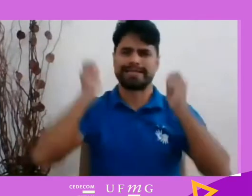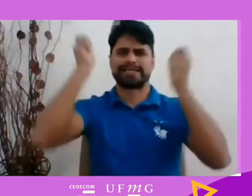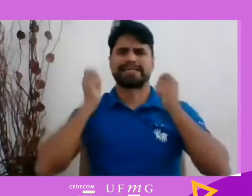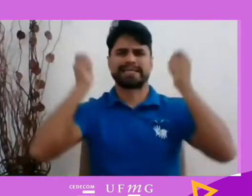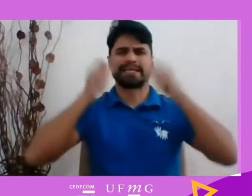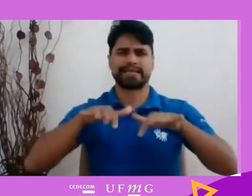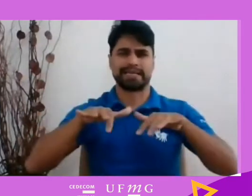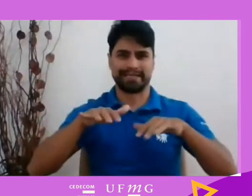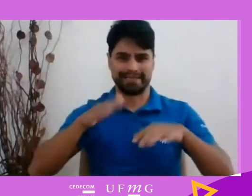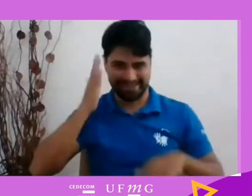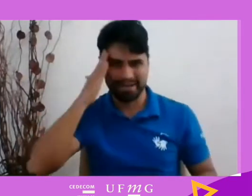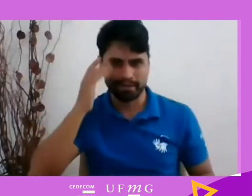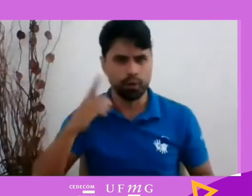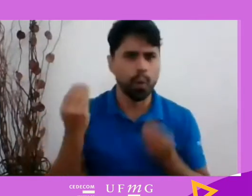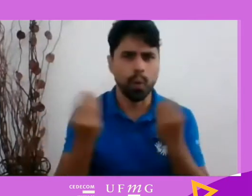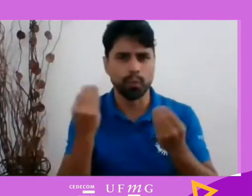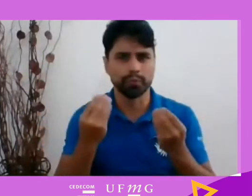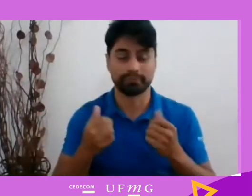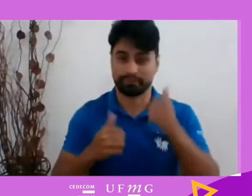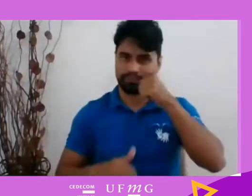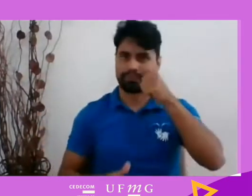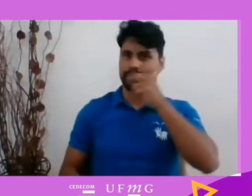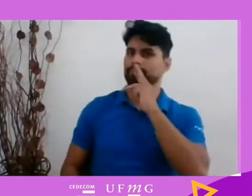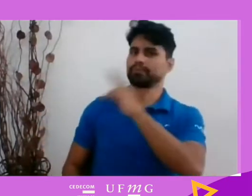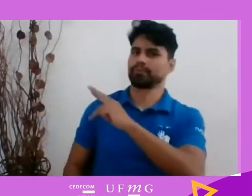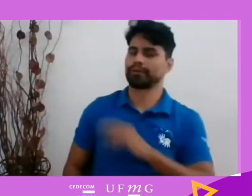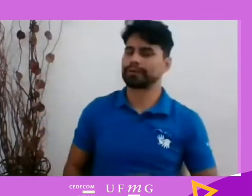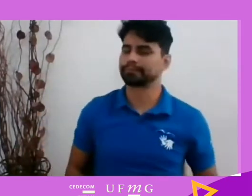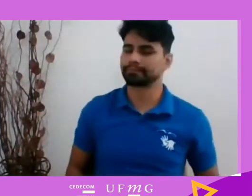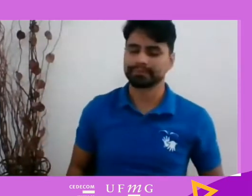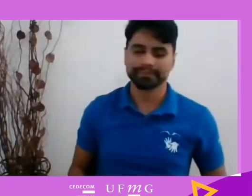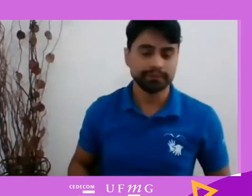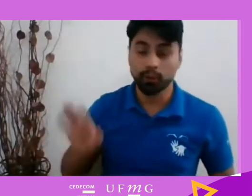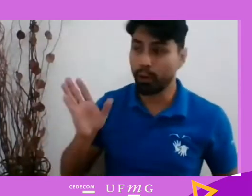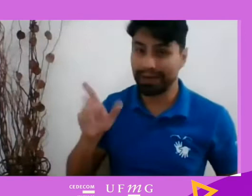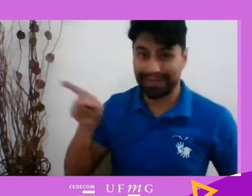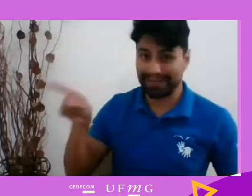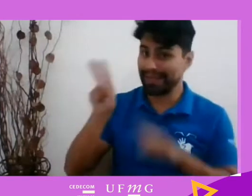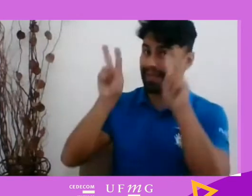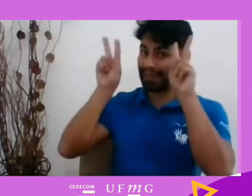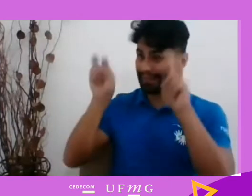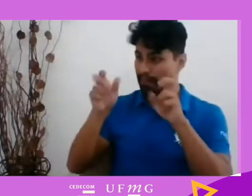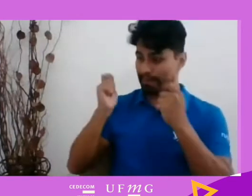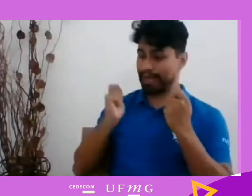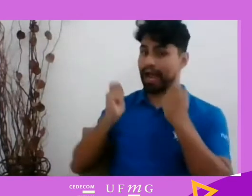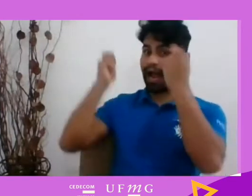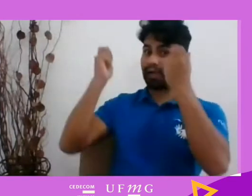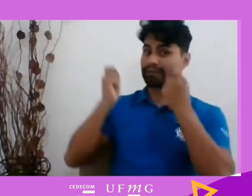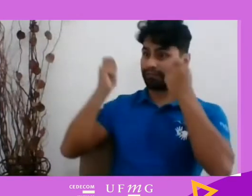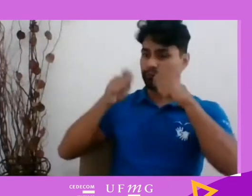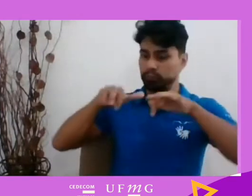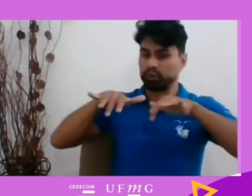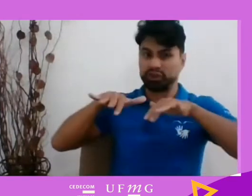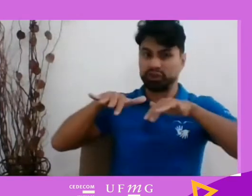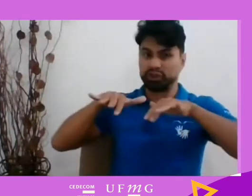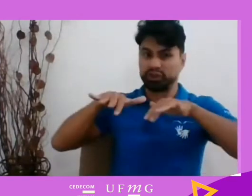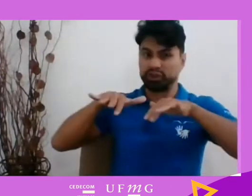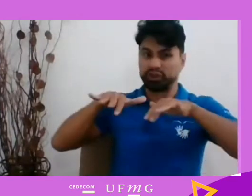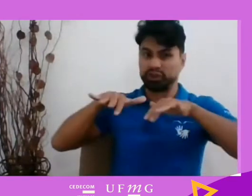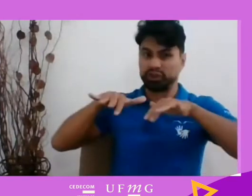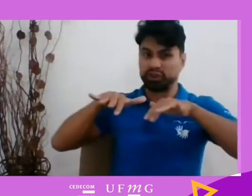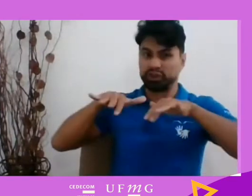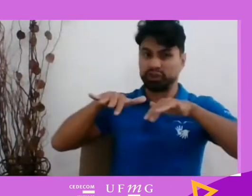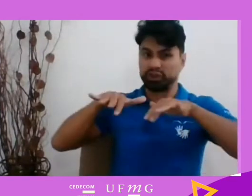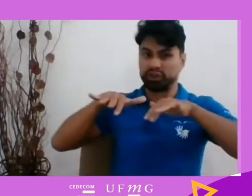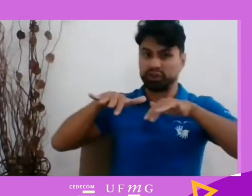gente nunca viveu um cenário desse. Uma coisa que é interessante é observar como que essa